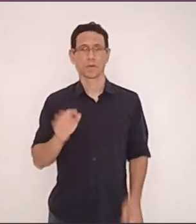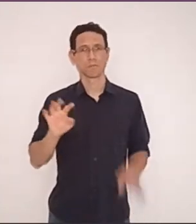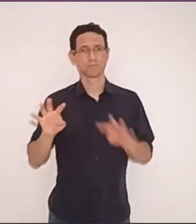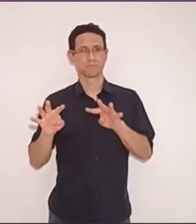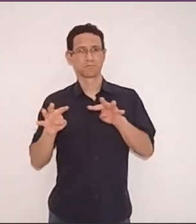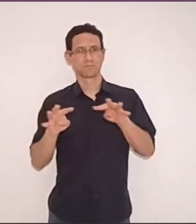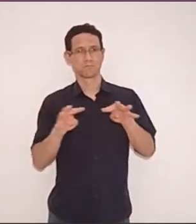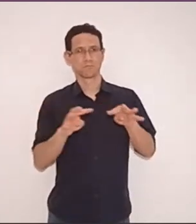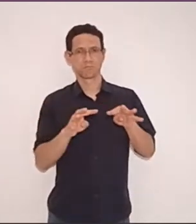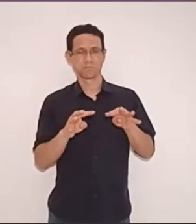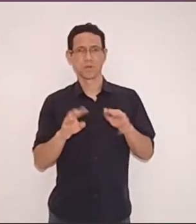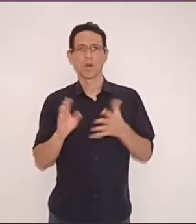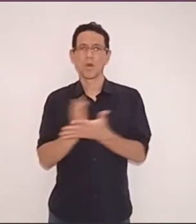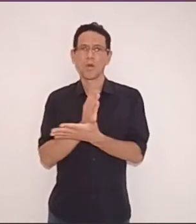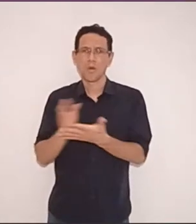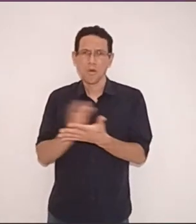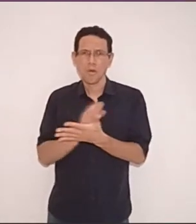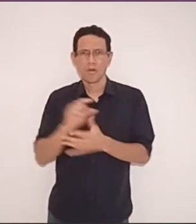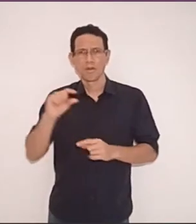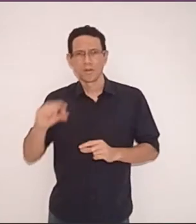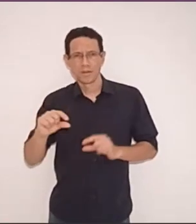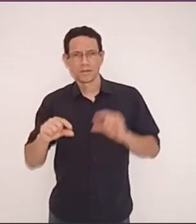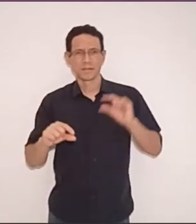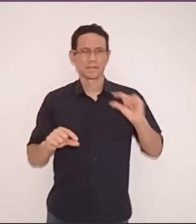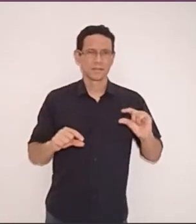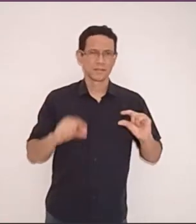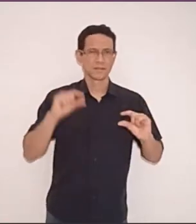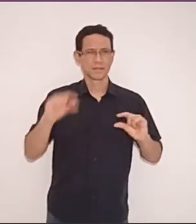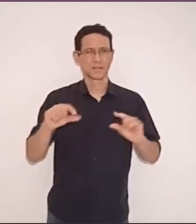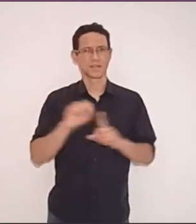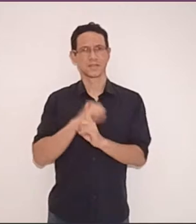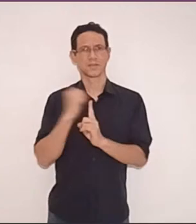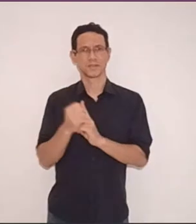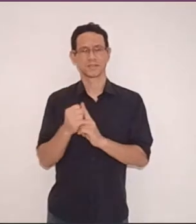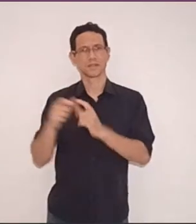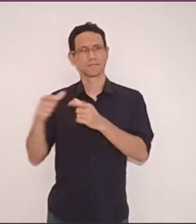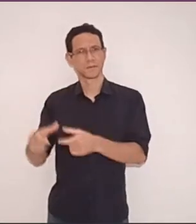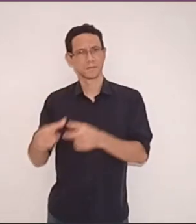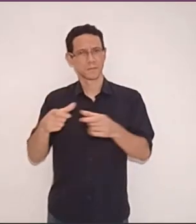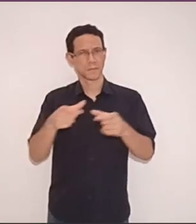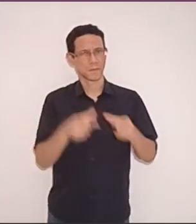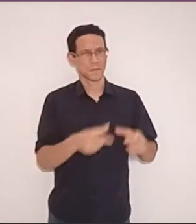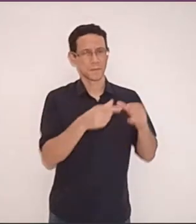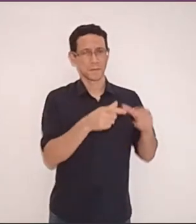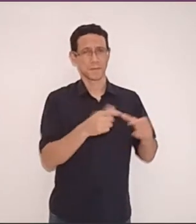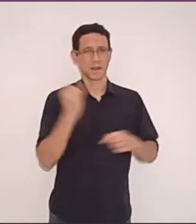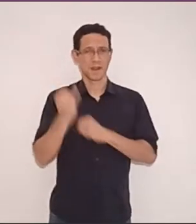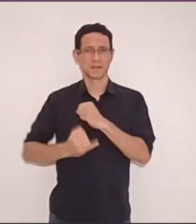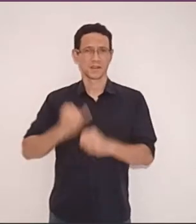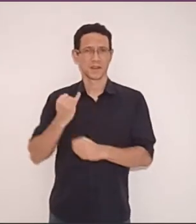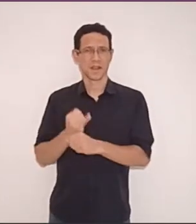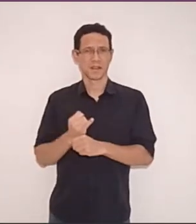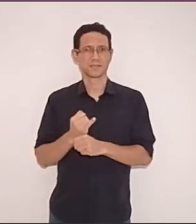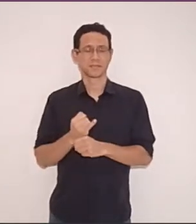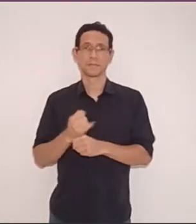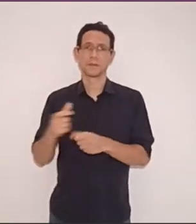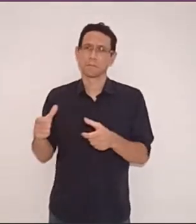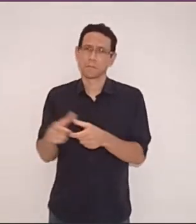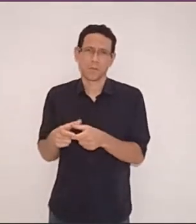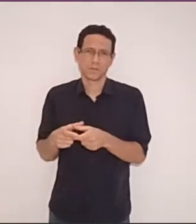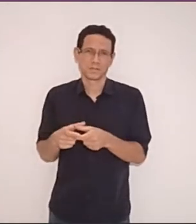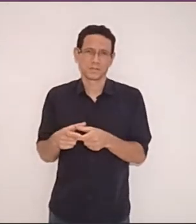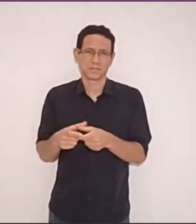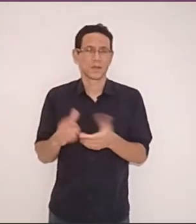visibilidade que eu tenho em algumas lacunas né algumas bolhas sociais da visibilidade que eu tenho na internet para um número